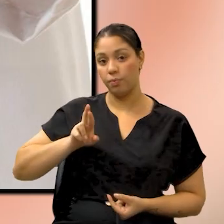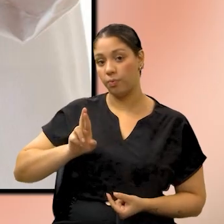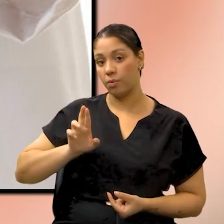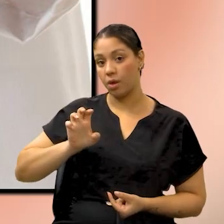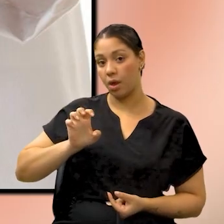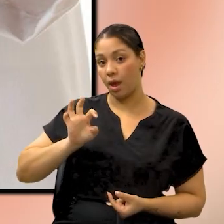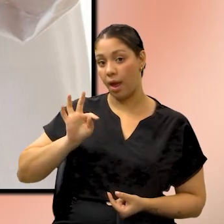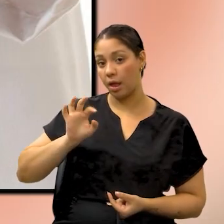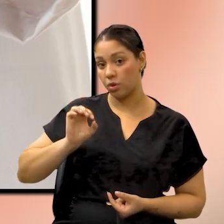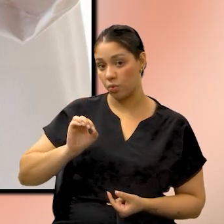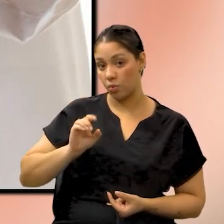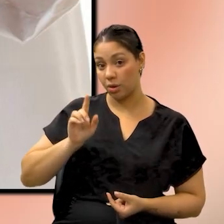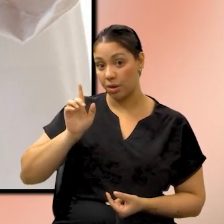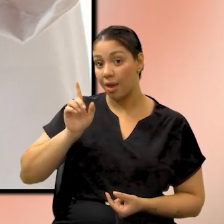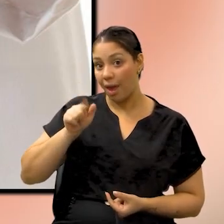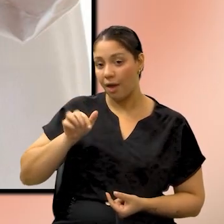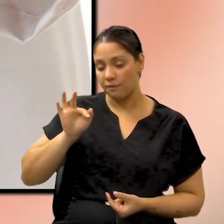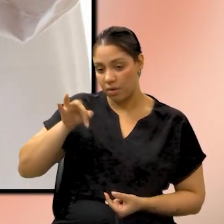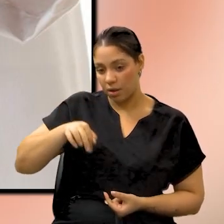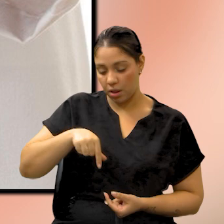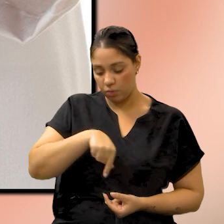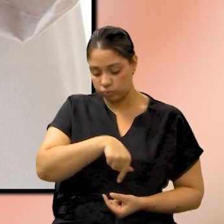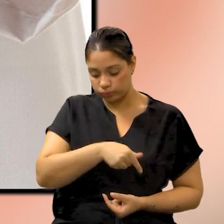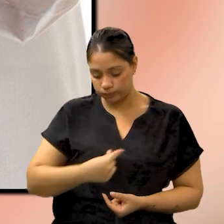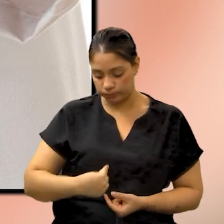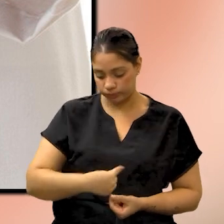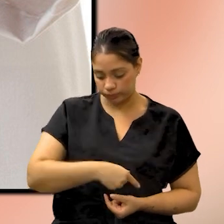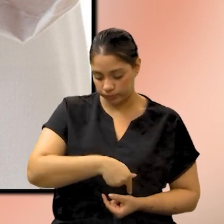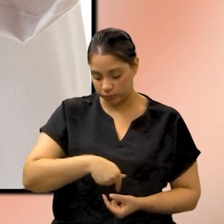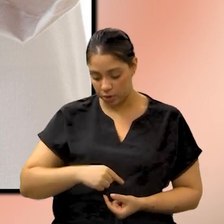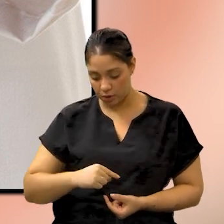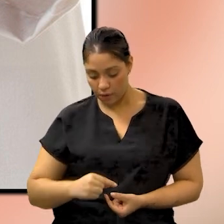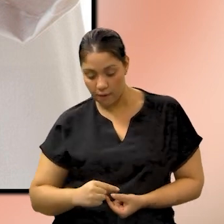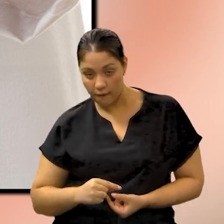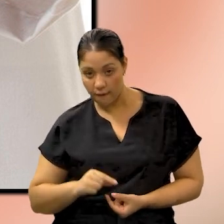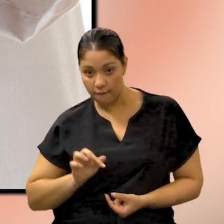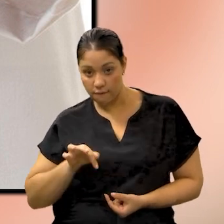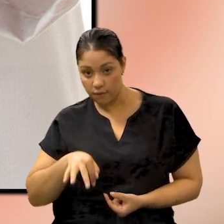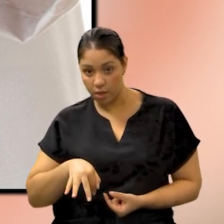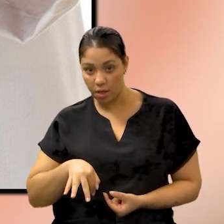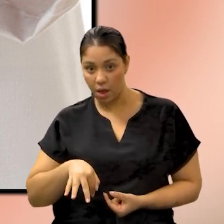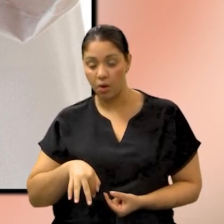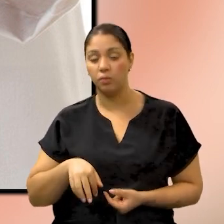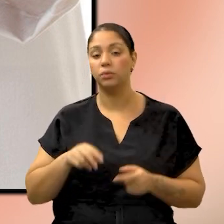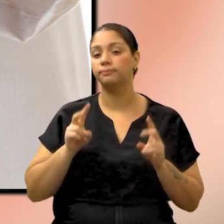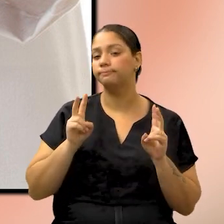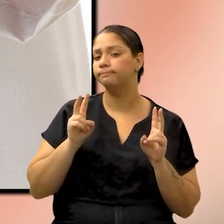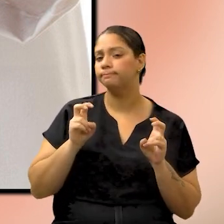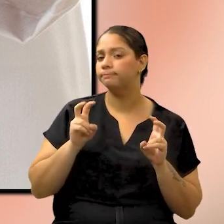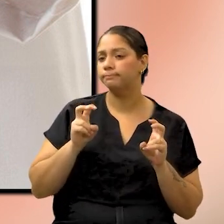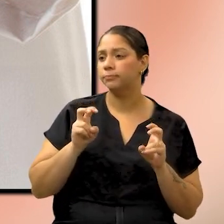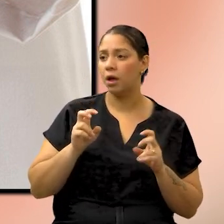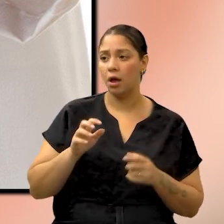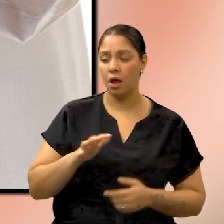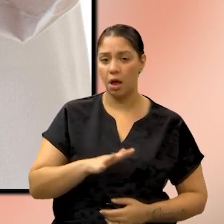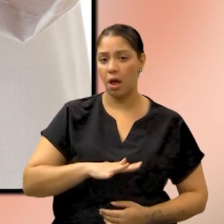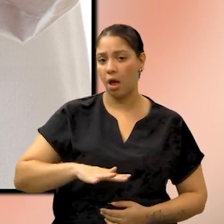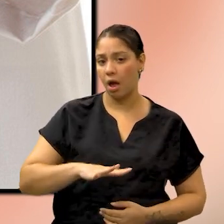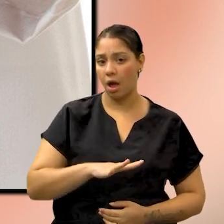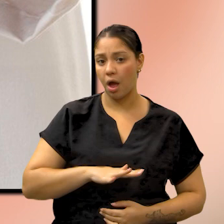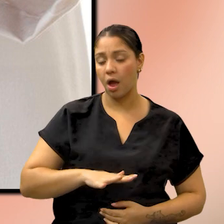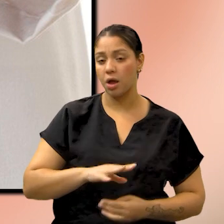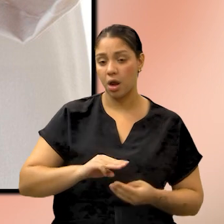que é a parte final do intestino, que é a região onde nós temos o esfíncter, que é realmente como se fosse